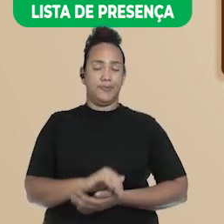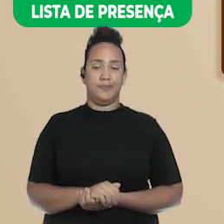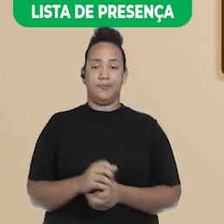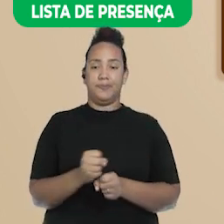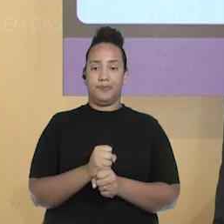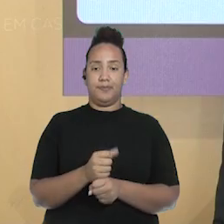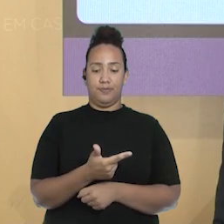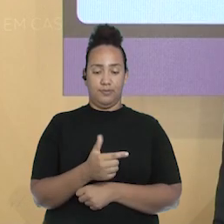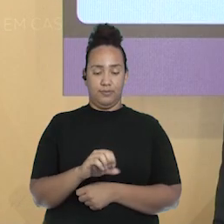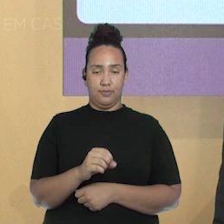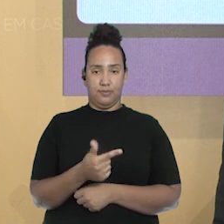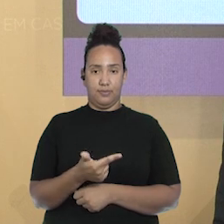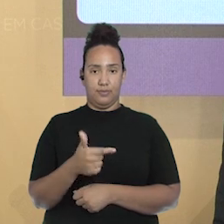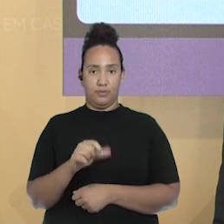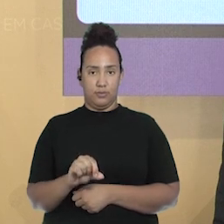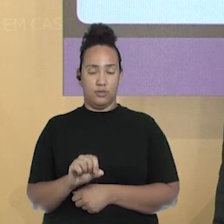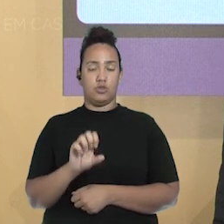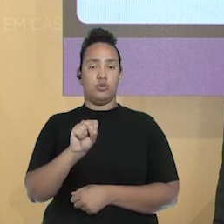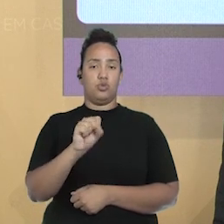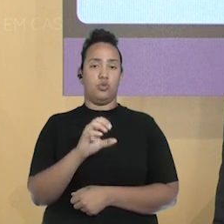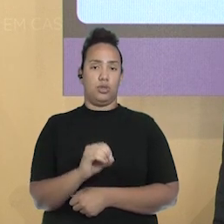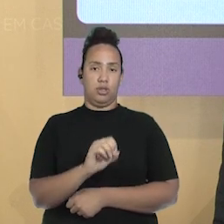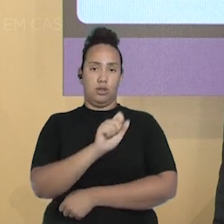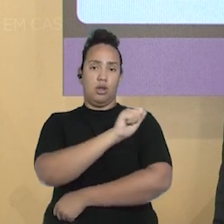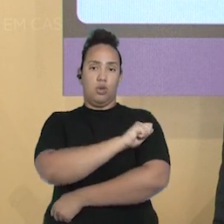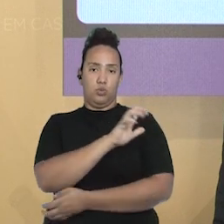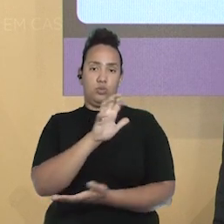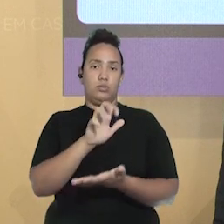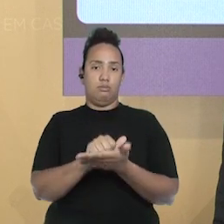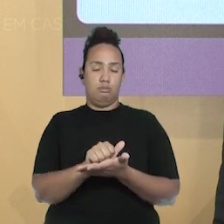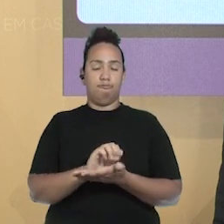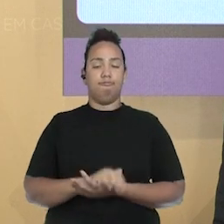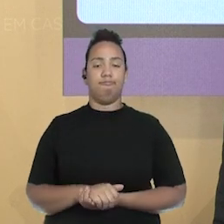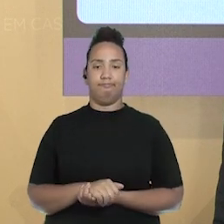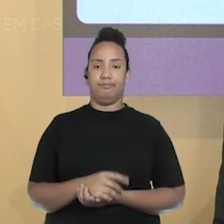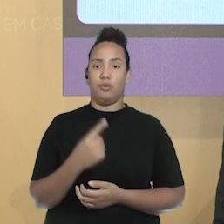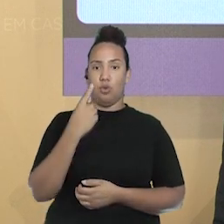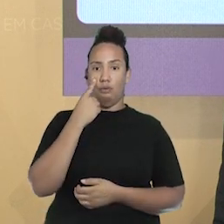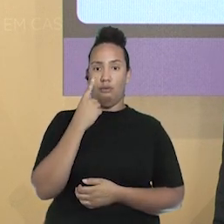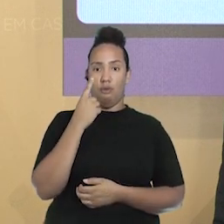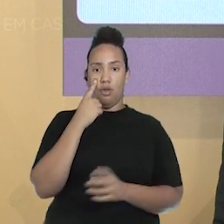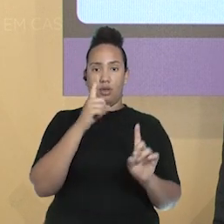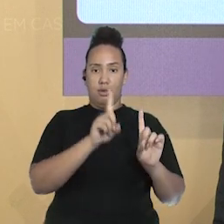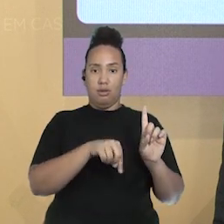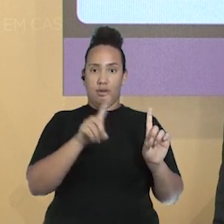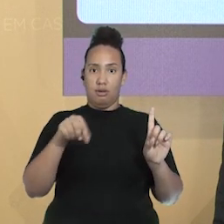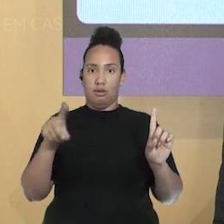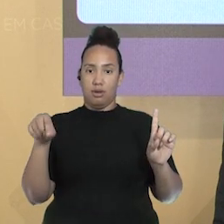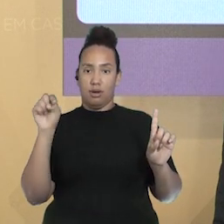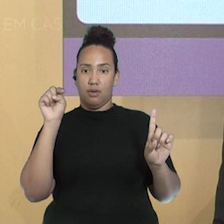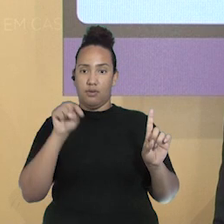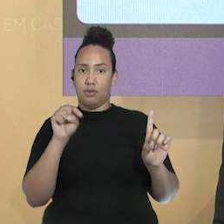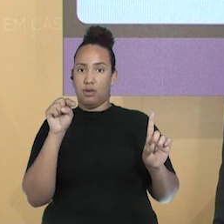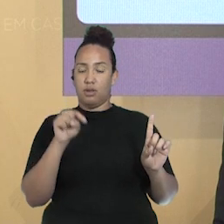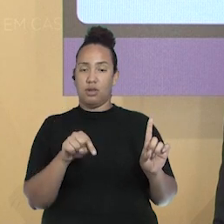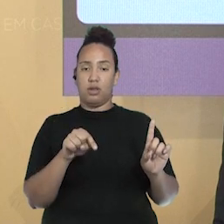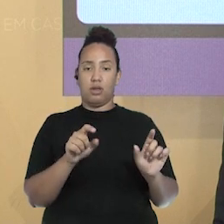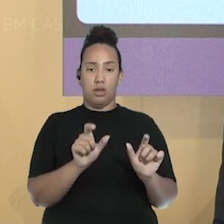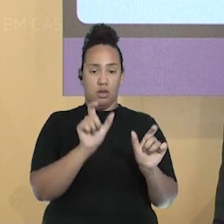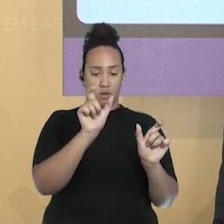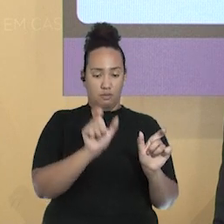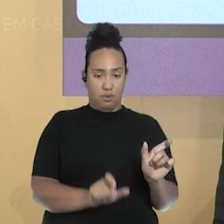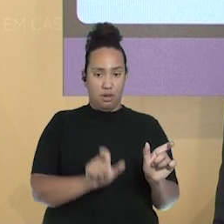80 alunos. Bom, como você pode ver, nesse gráfico, sua construção está representada